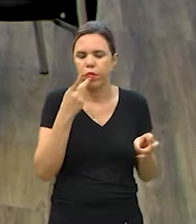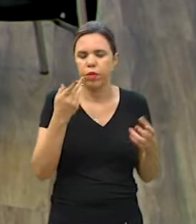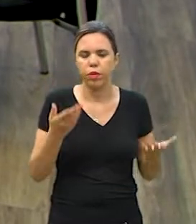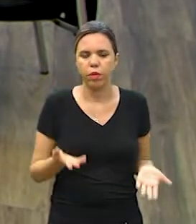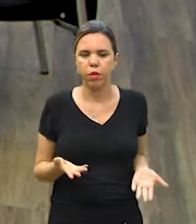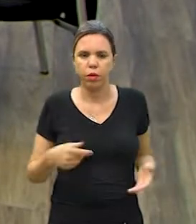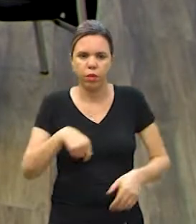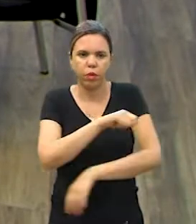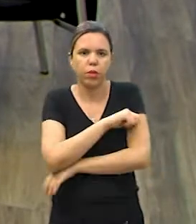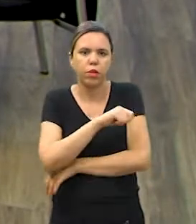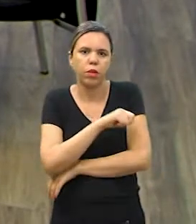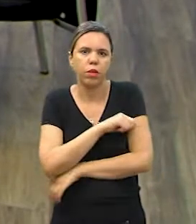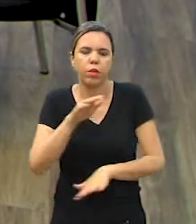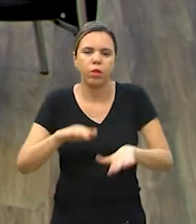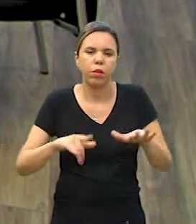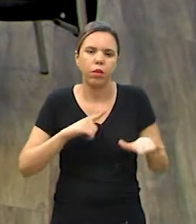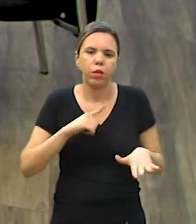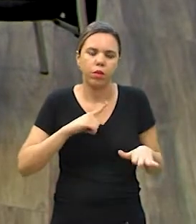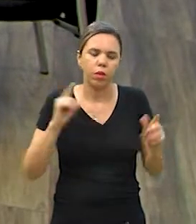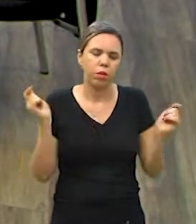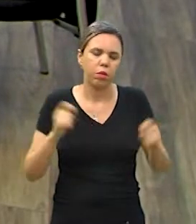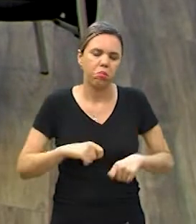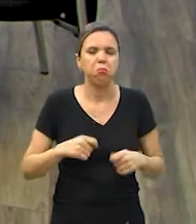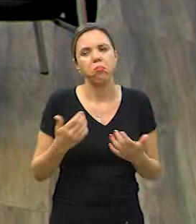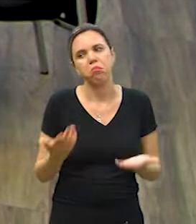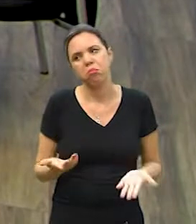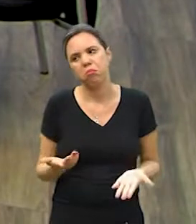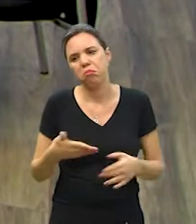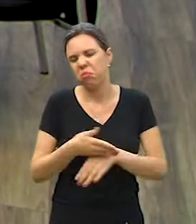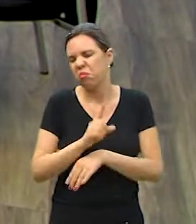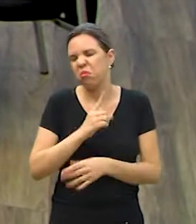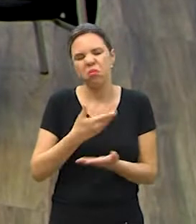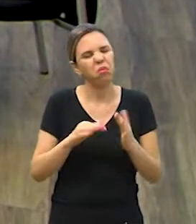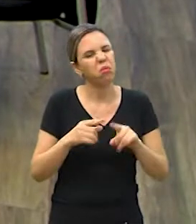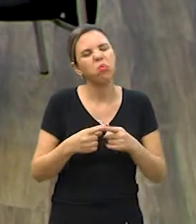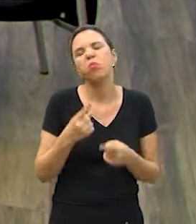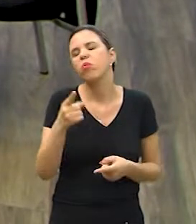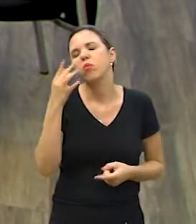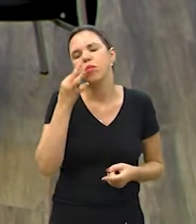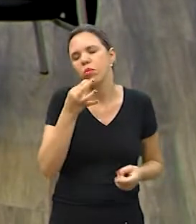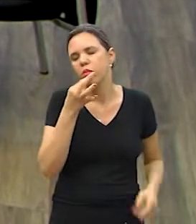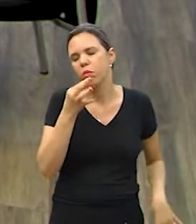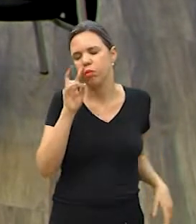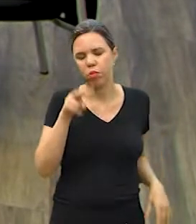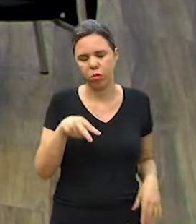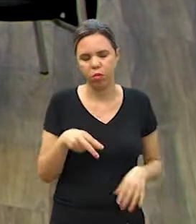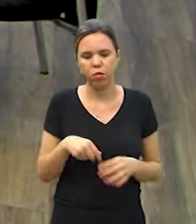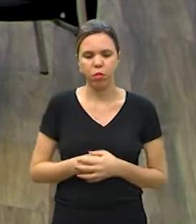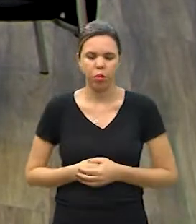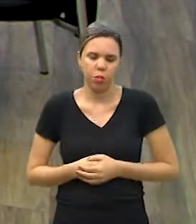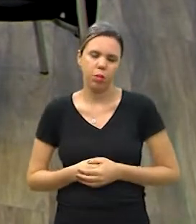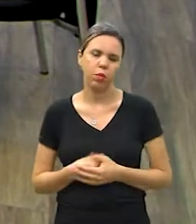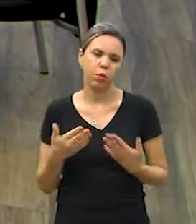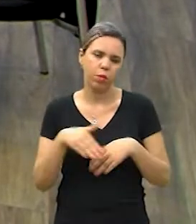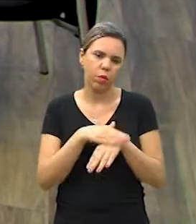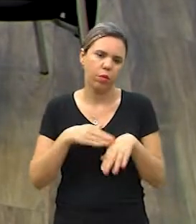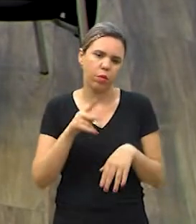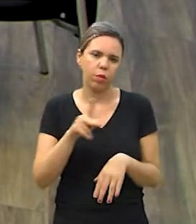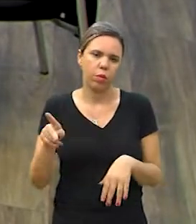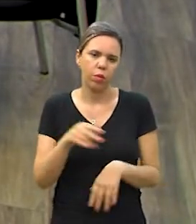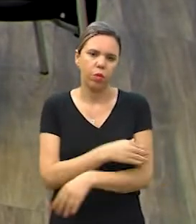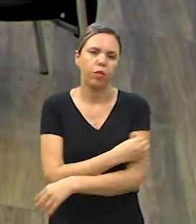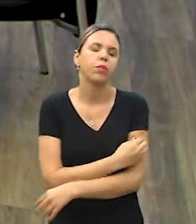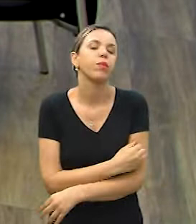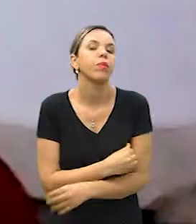estou falando, do aluno, que às vezes tem uma condição, mas não está indo bem na escola. Como é que você vê este assunto em conversa com